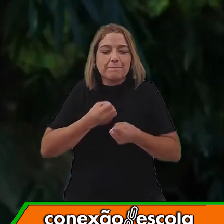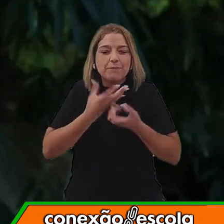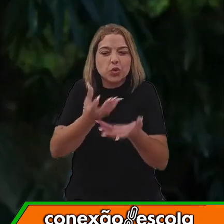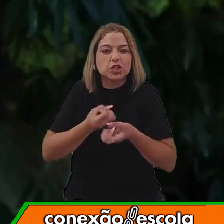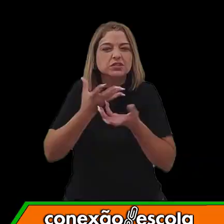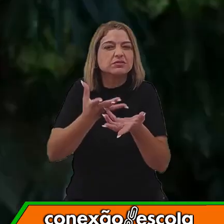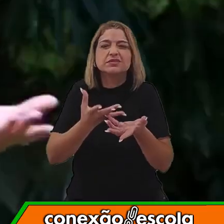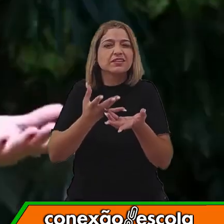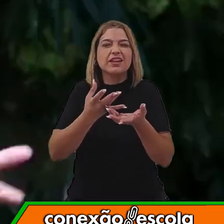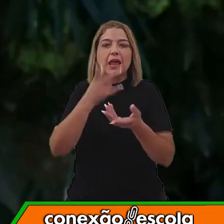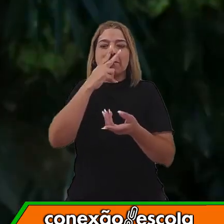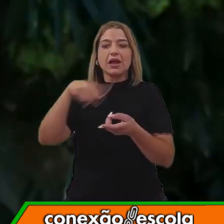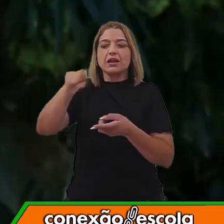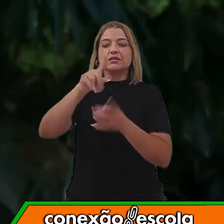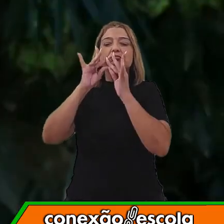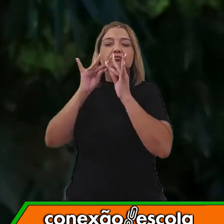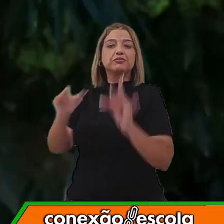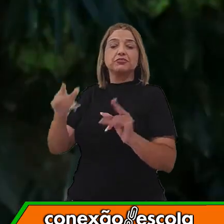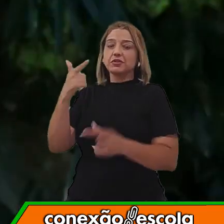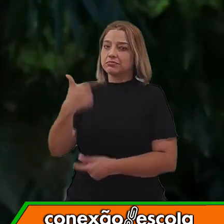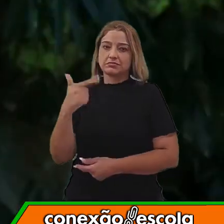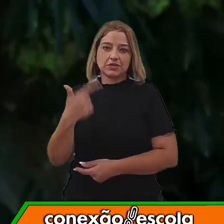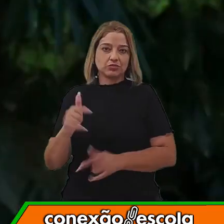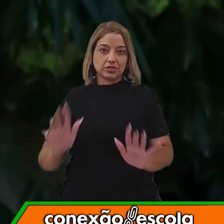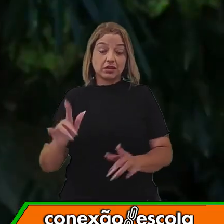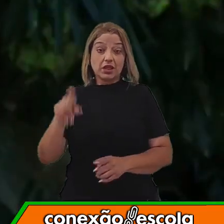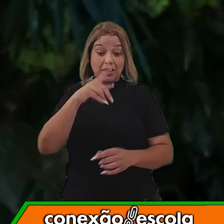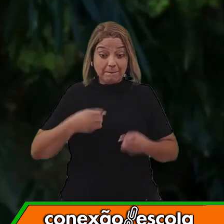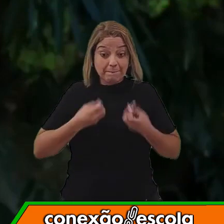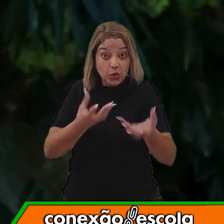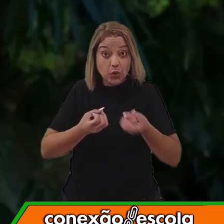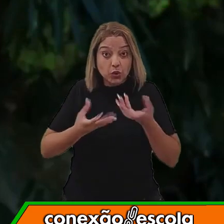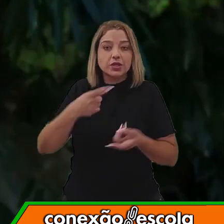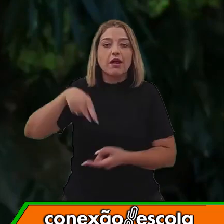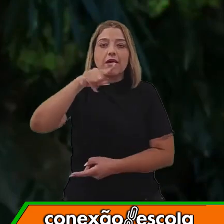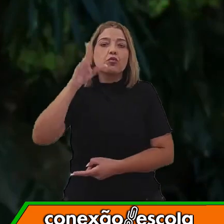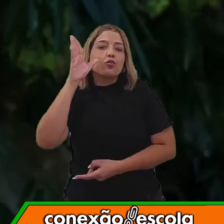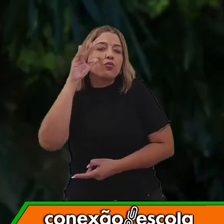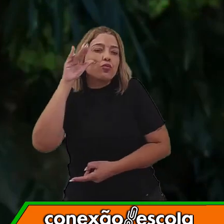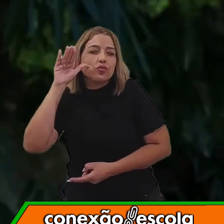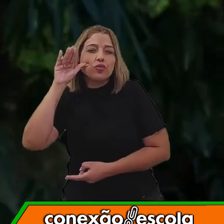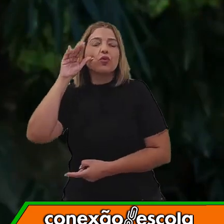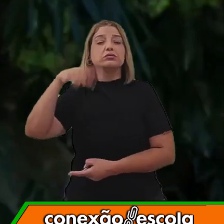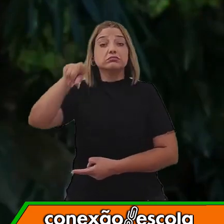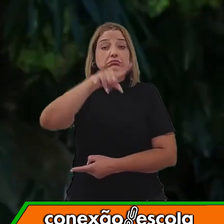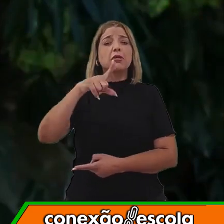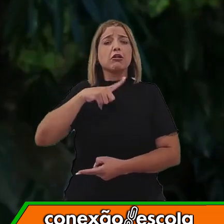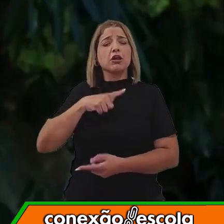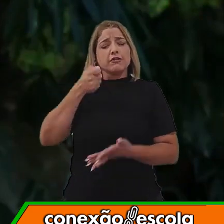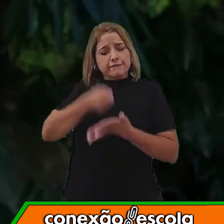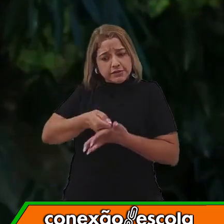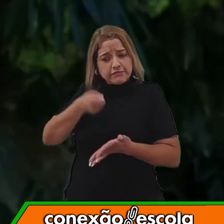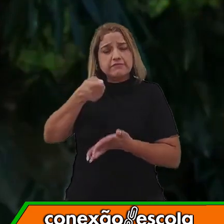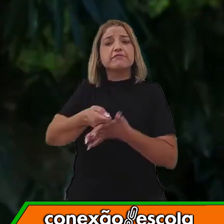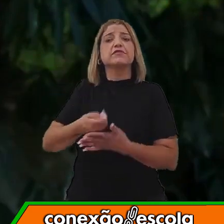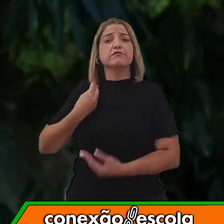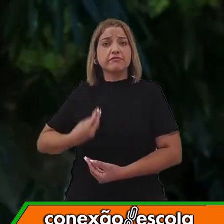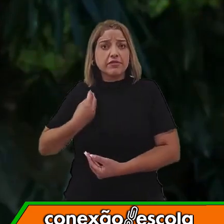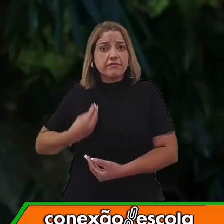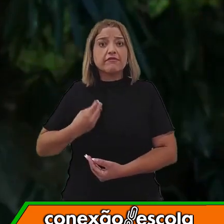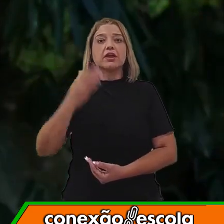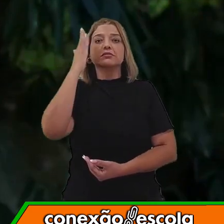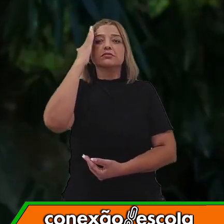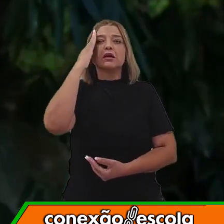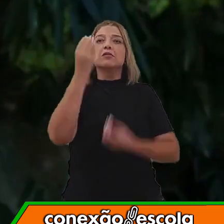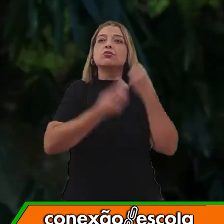envelhecê-la. A poesia das coisas é feita do olhar curioso, de quem insiste em viver e ver.